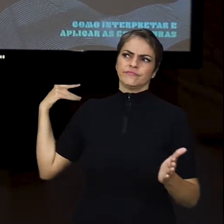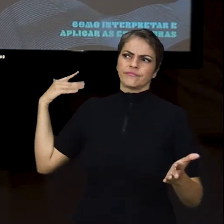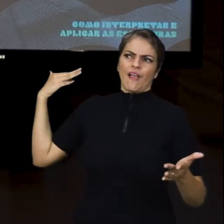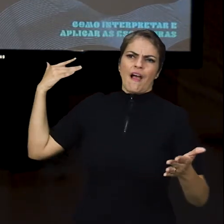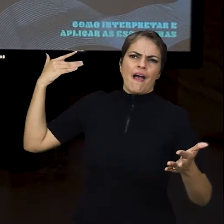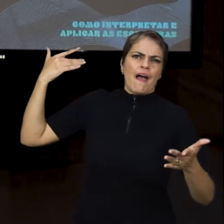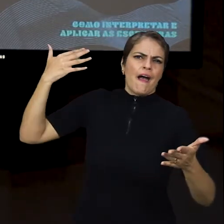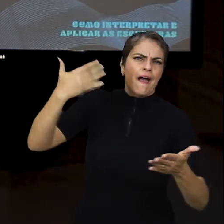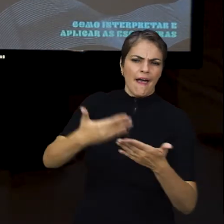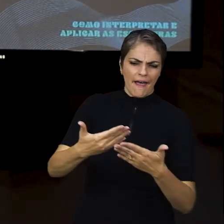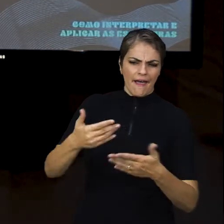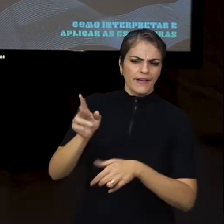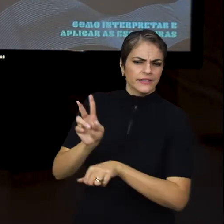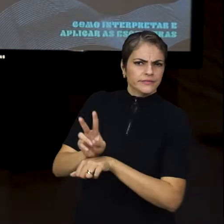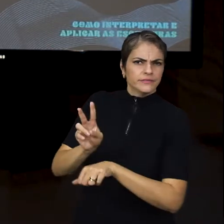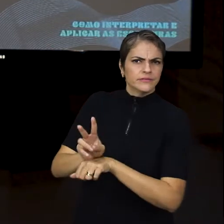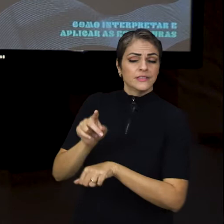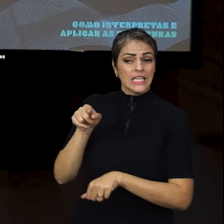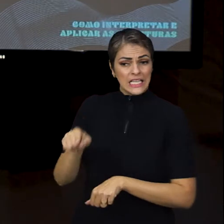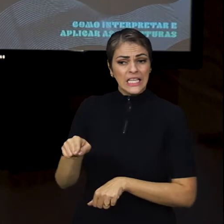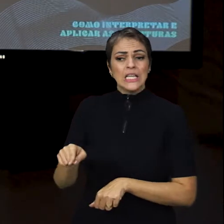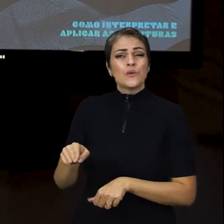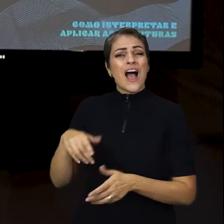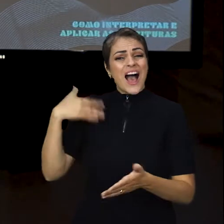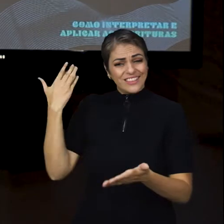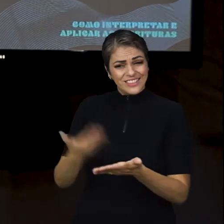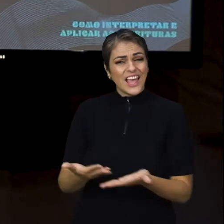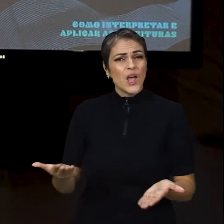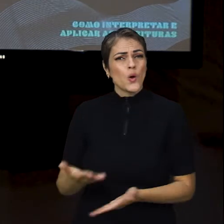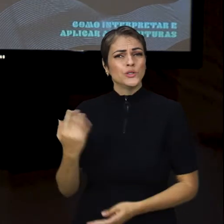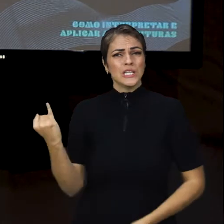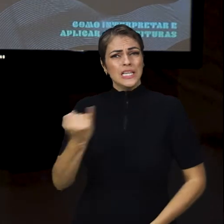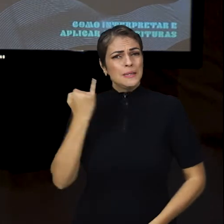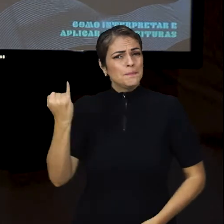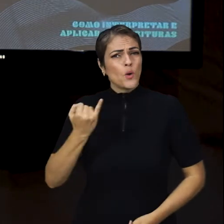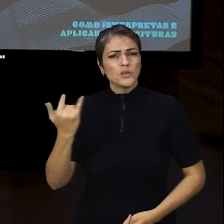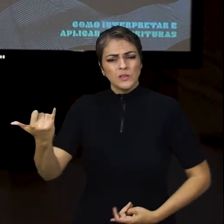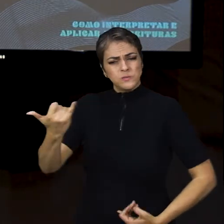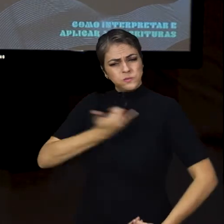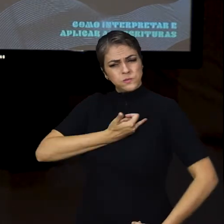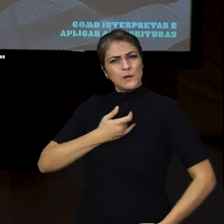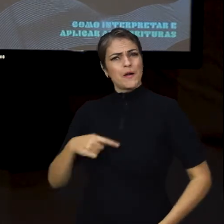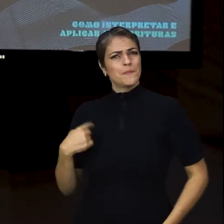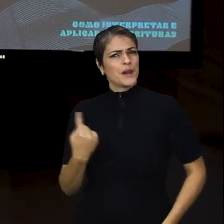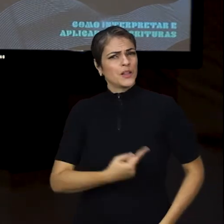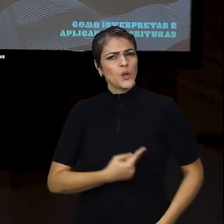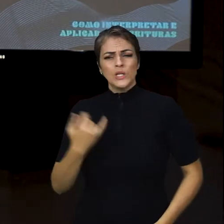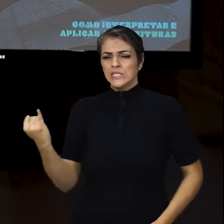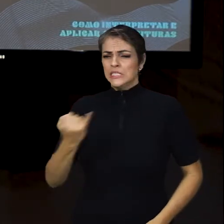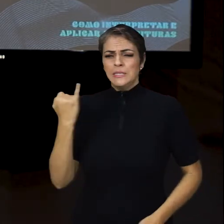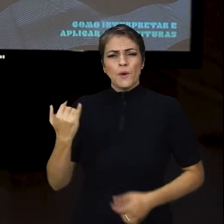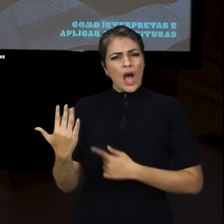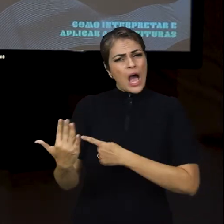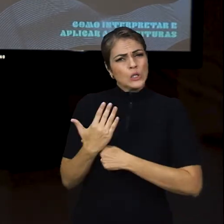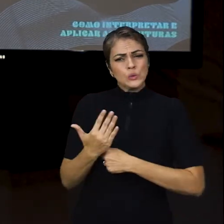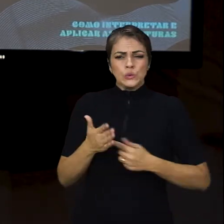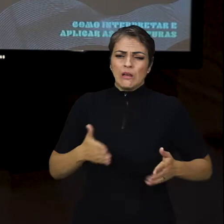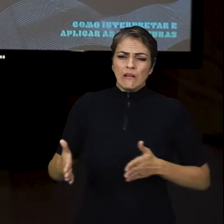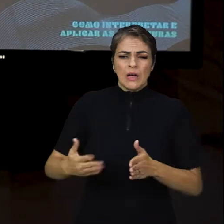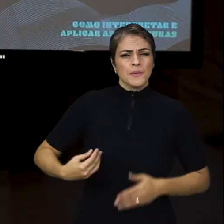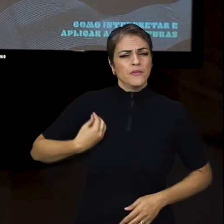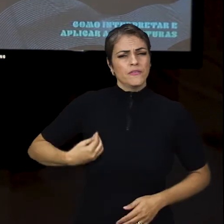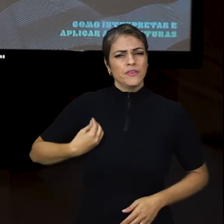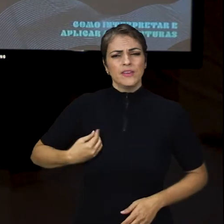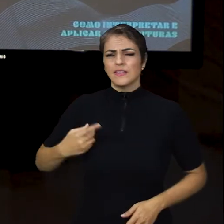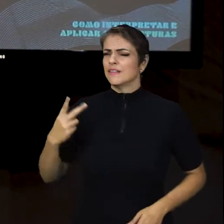história, também fala a nós ainda hoje, e é instrumento de Deus para direcionar a nossa vida ainda hoje, porque a relevância dele